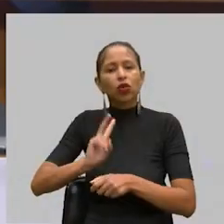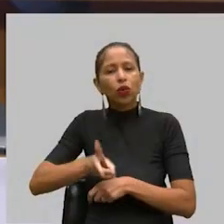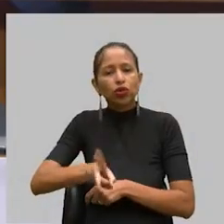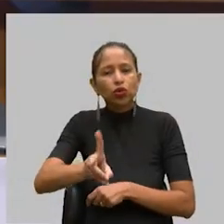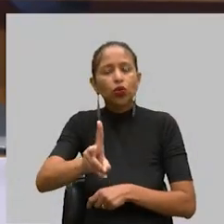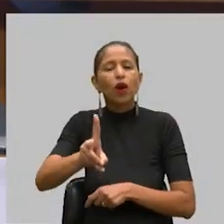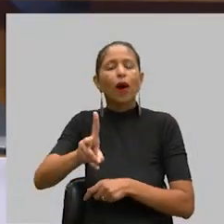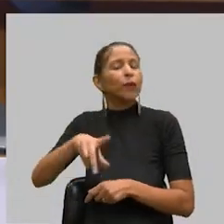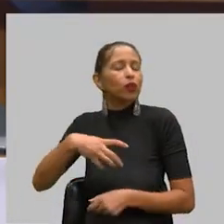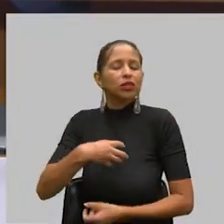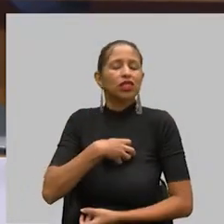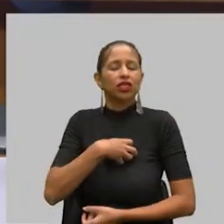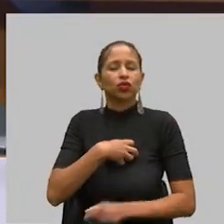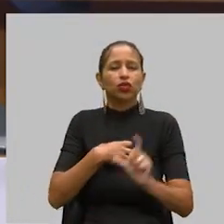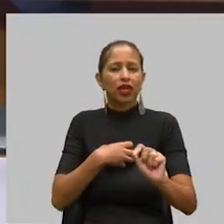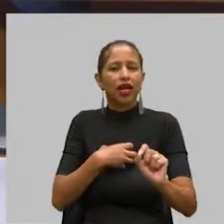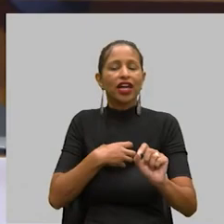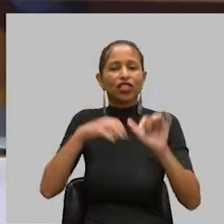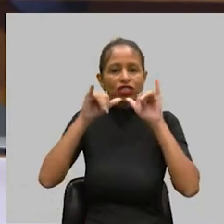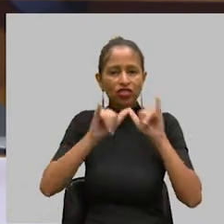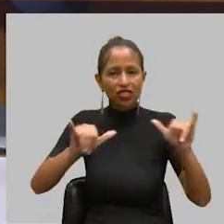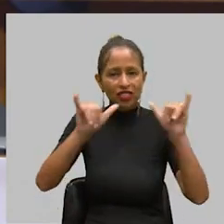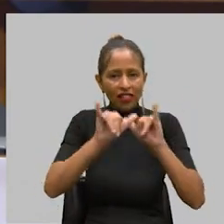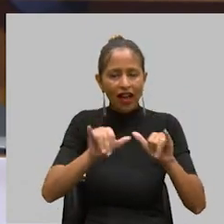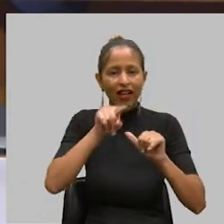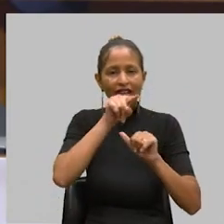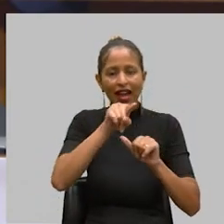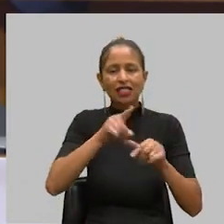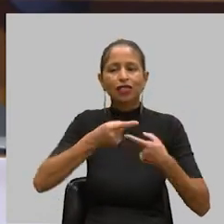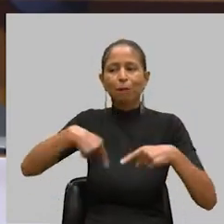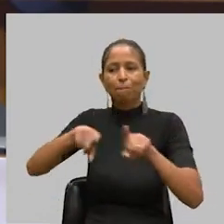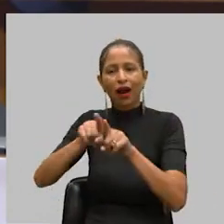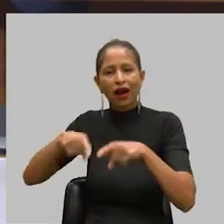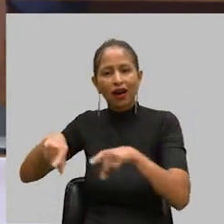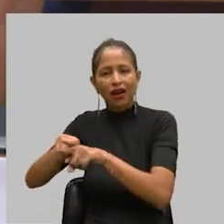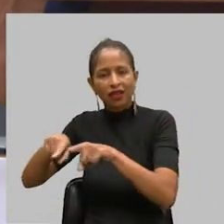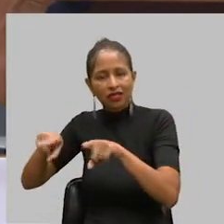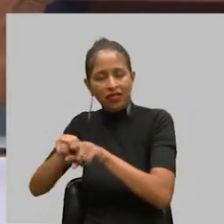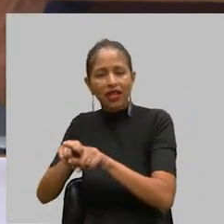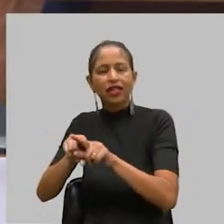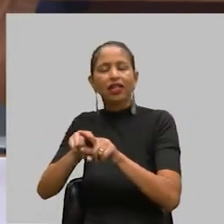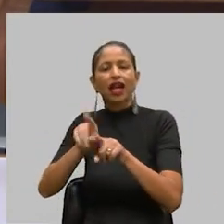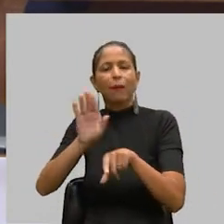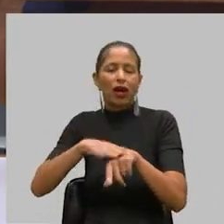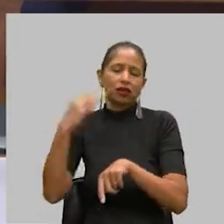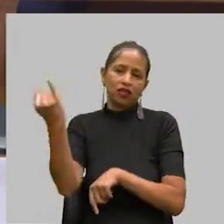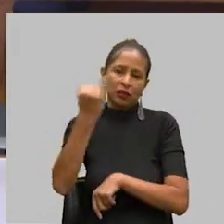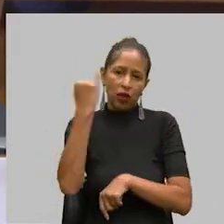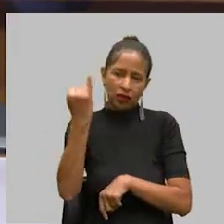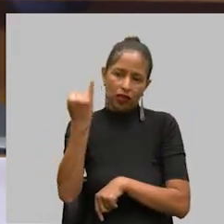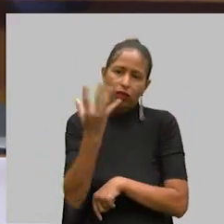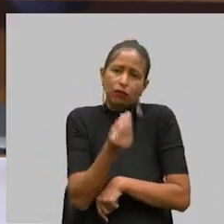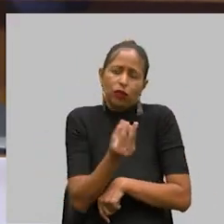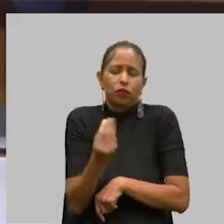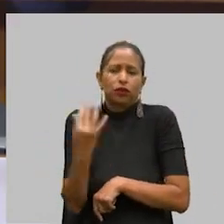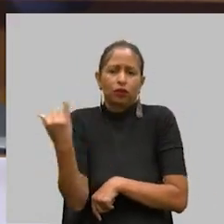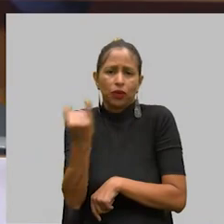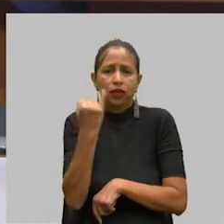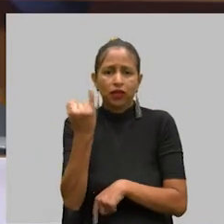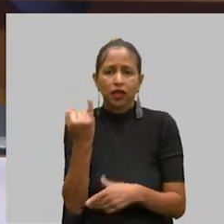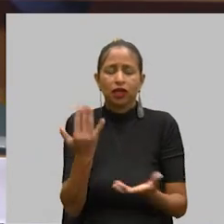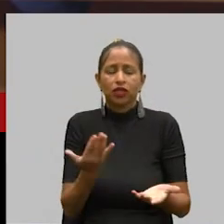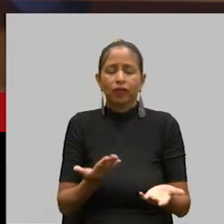no sentido de dizer que essas parceria são muito importante a parceria